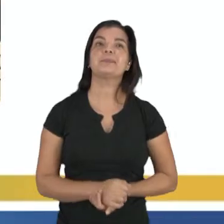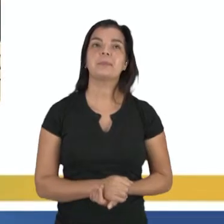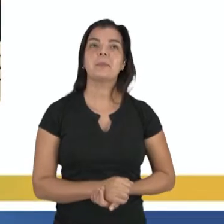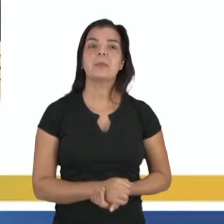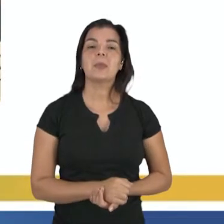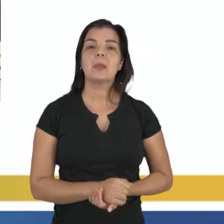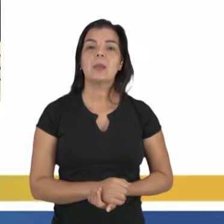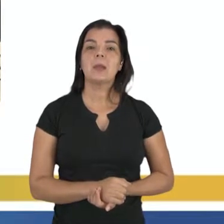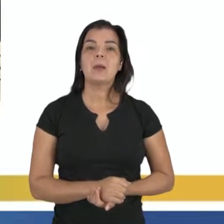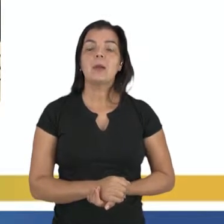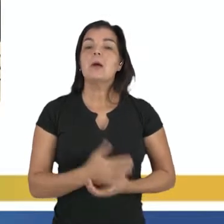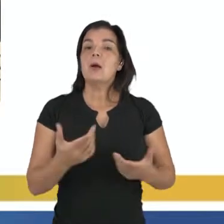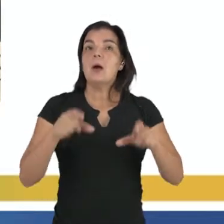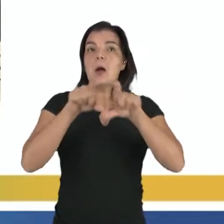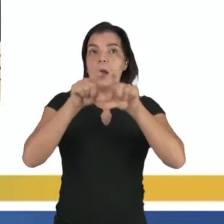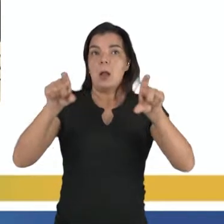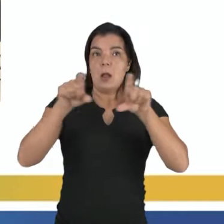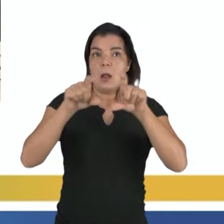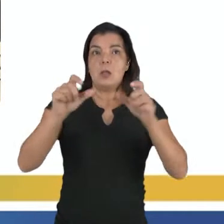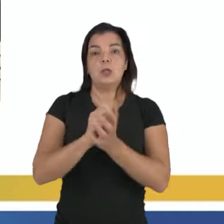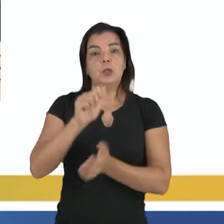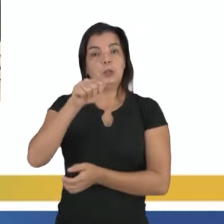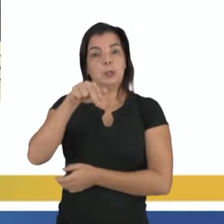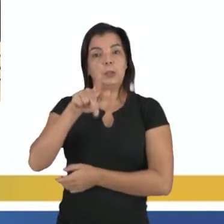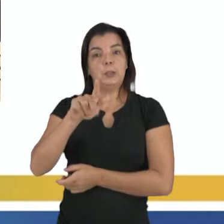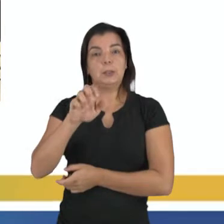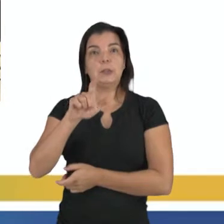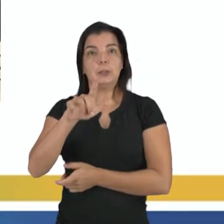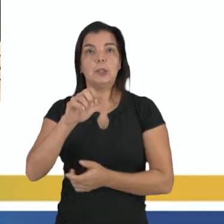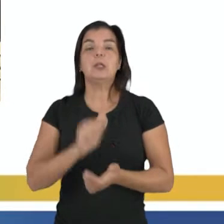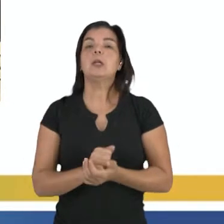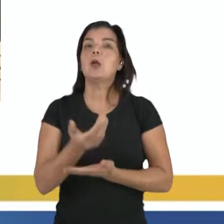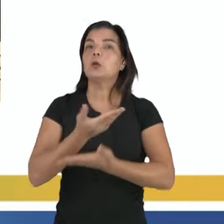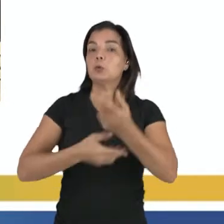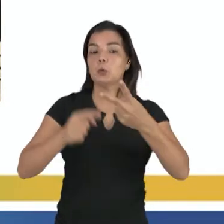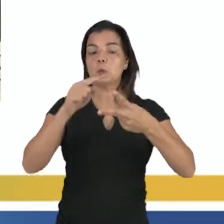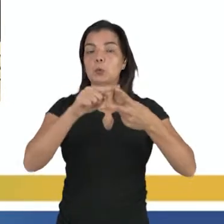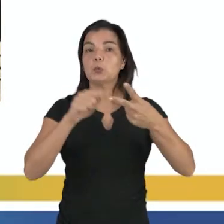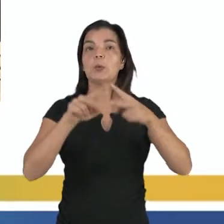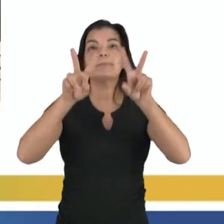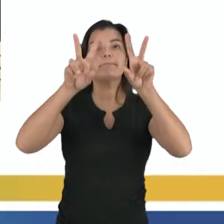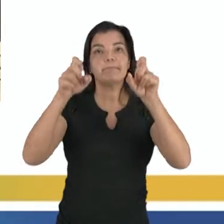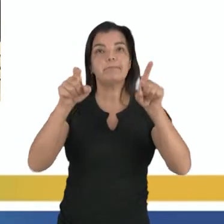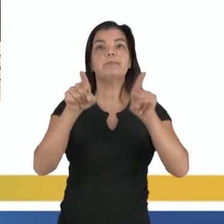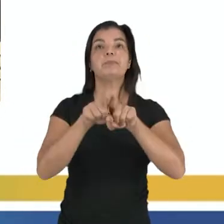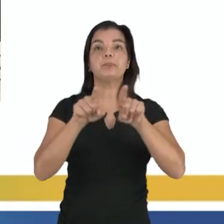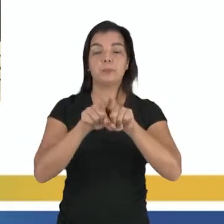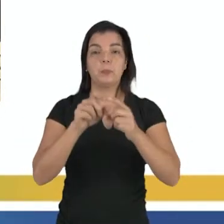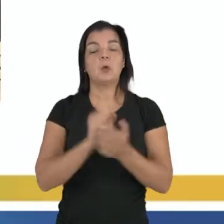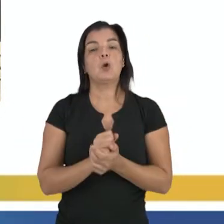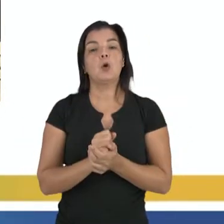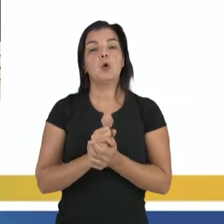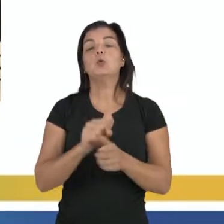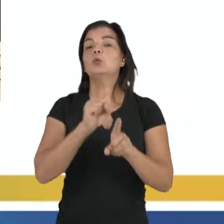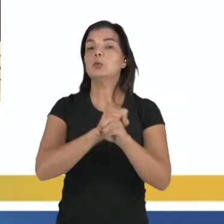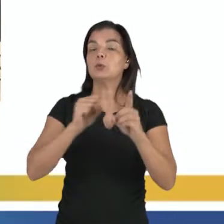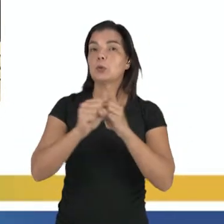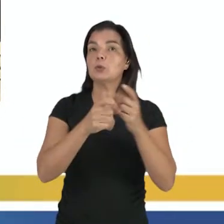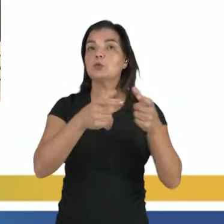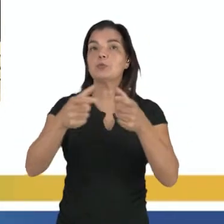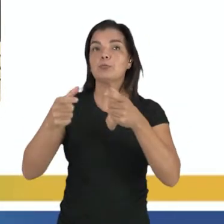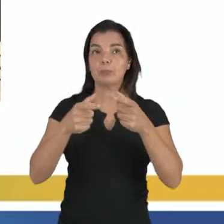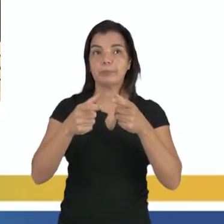só. A charge acima, de Angeli, relaciona 2 temas socioespaciais de elevada